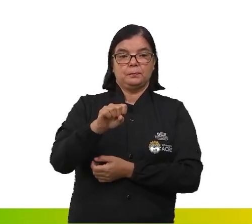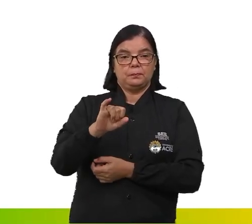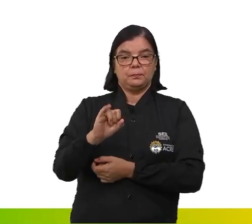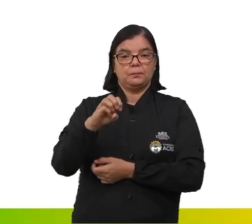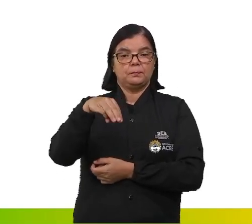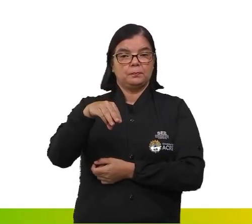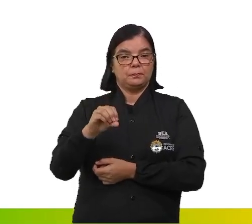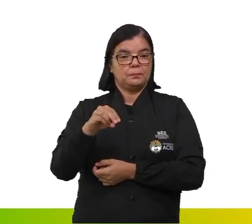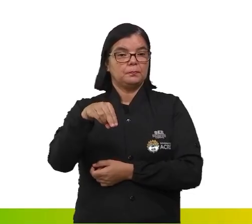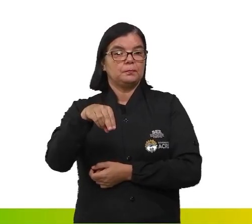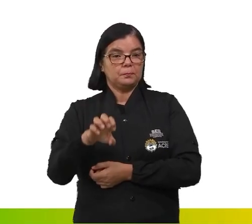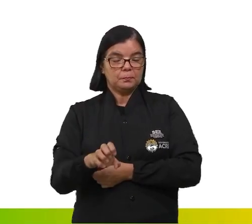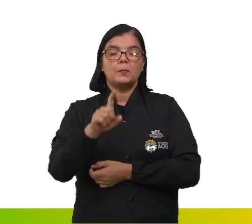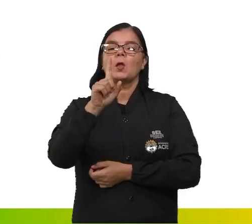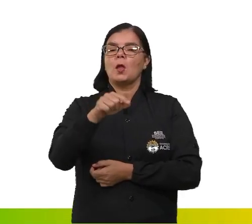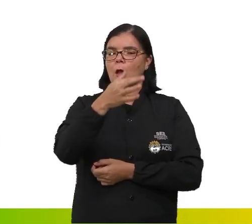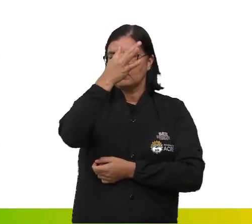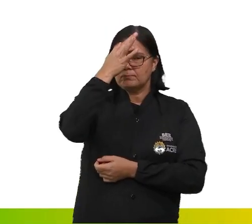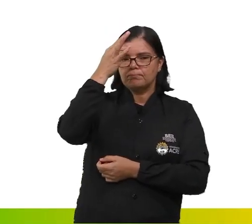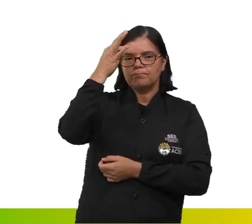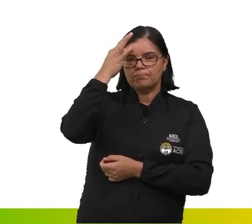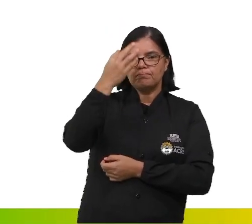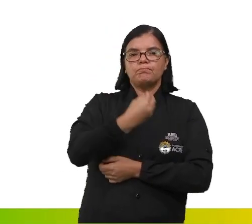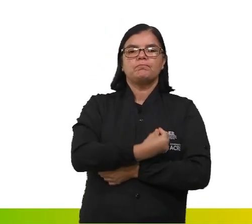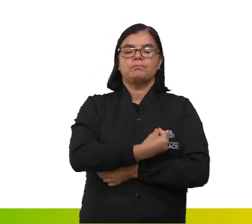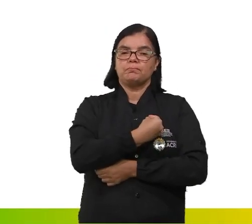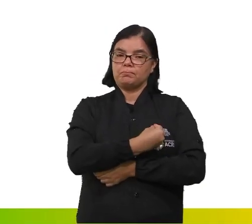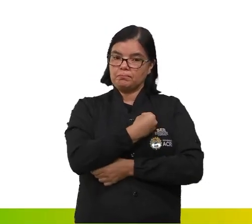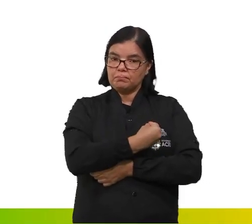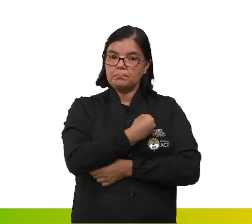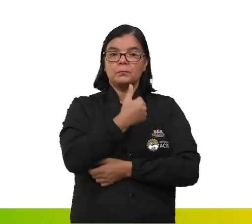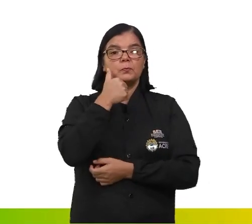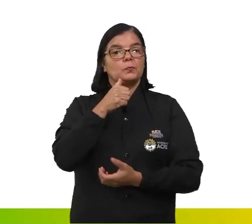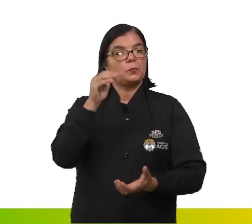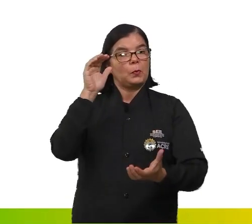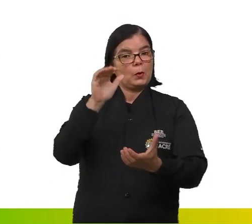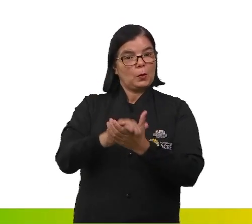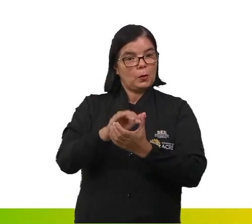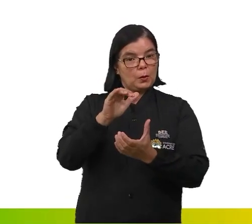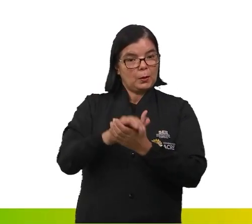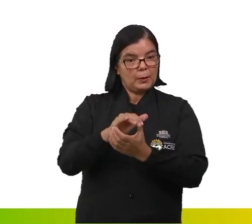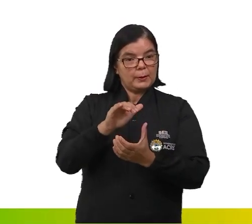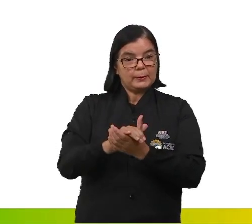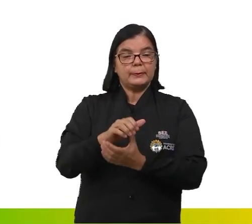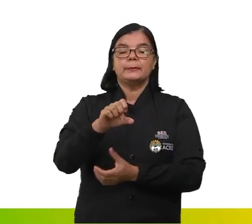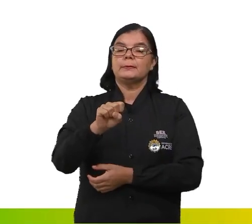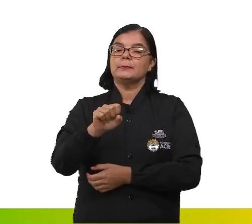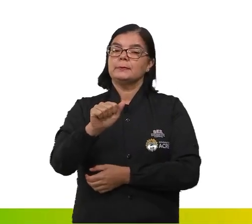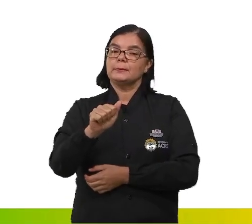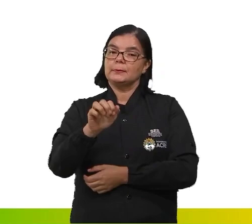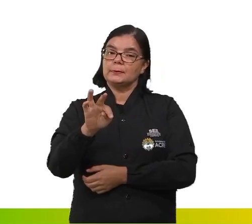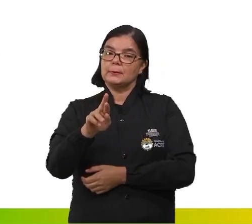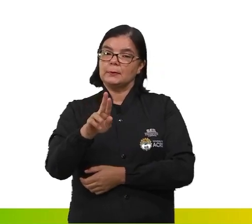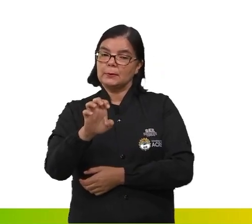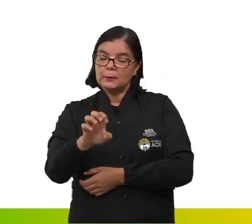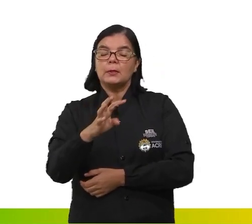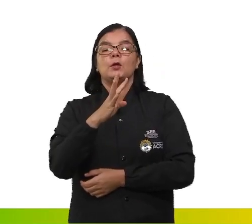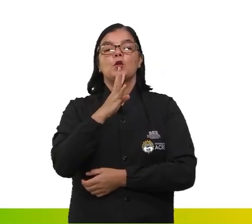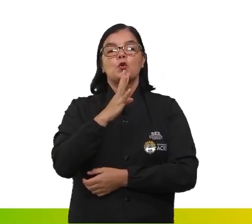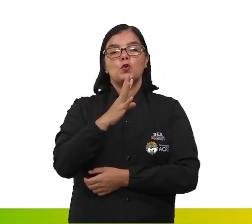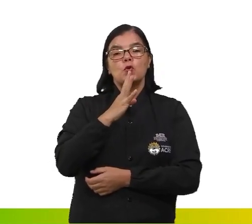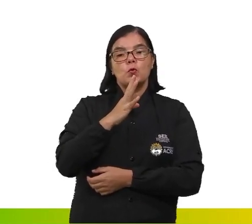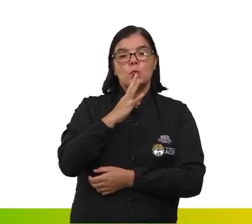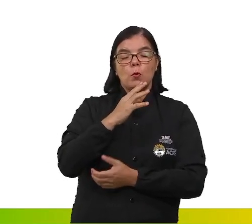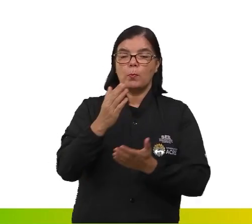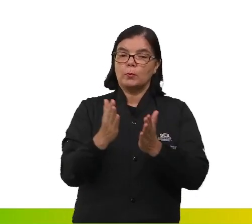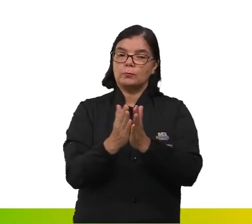de Beauvoir, que era uma filósofa existencialista, esposa do Sartre, francesa e conhecida por